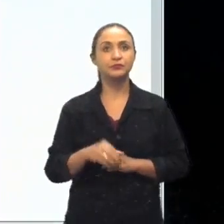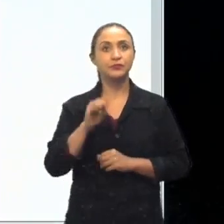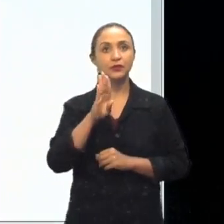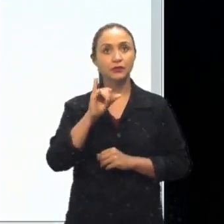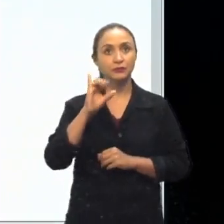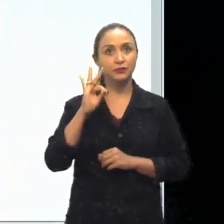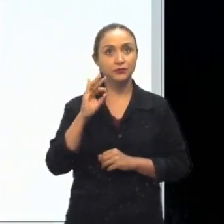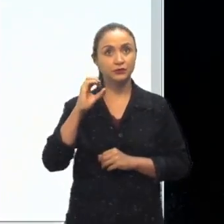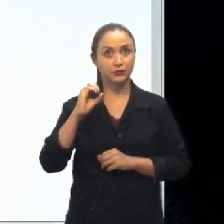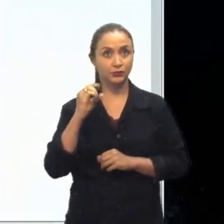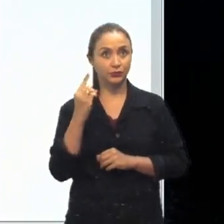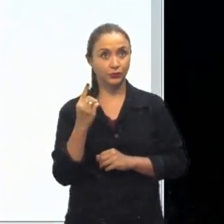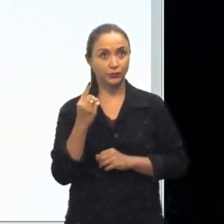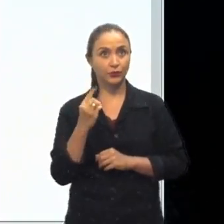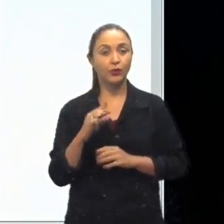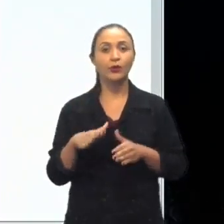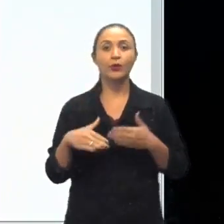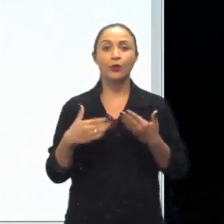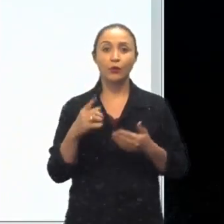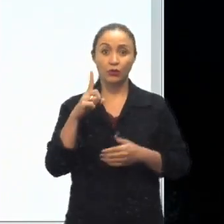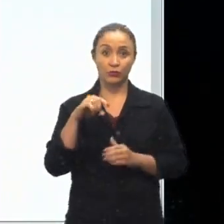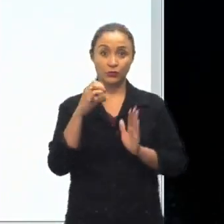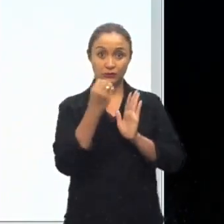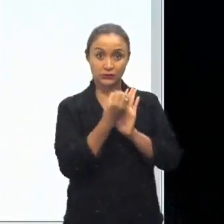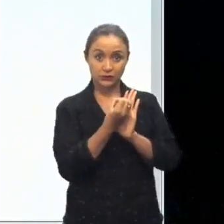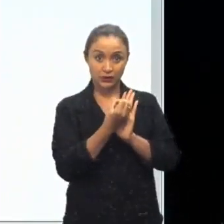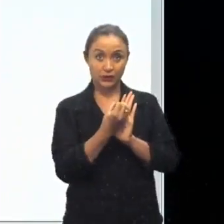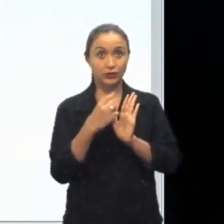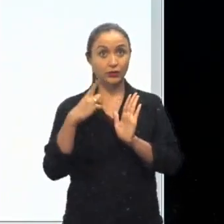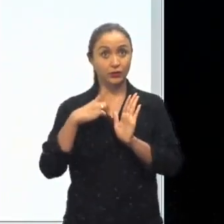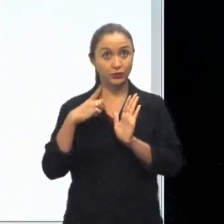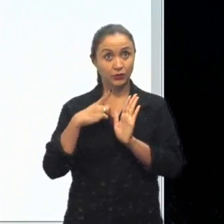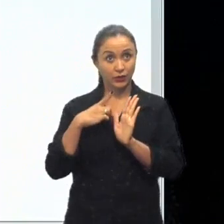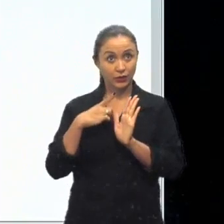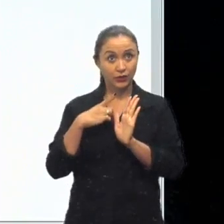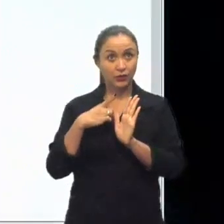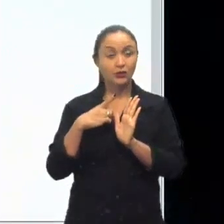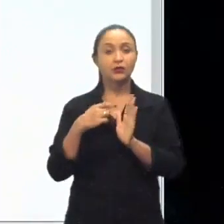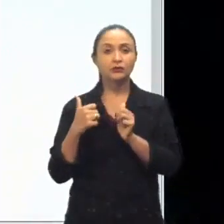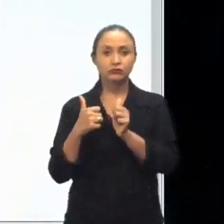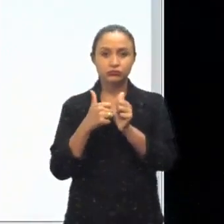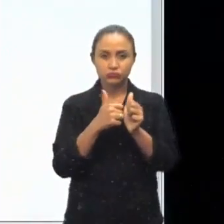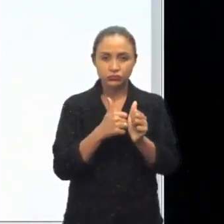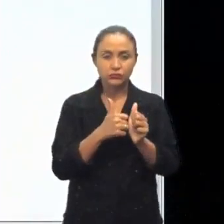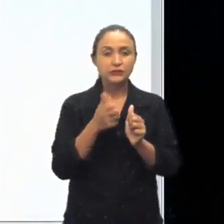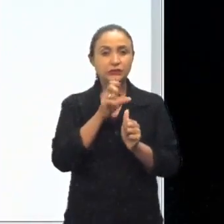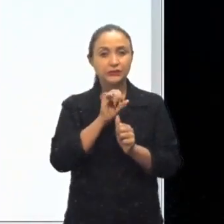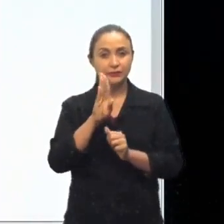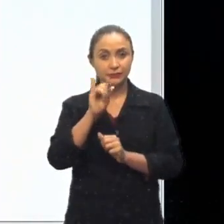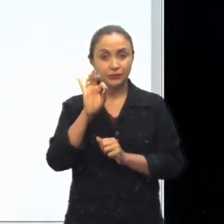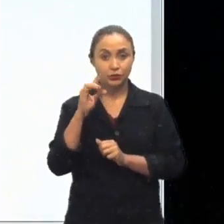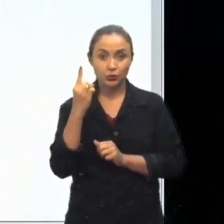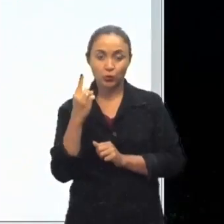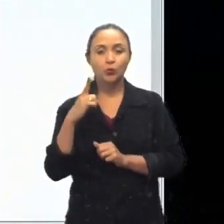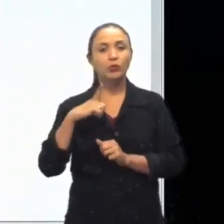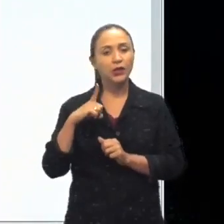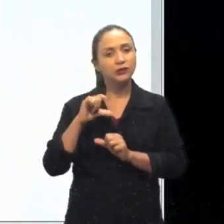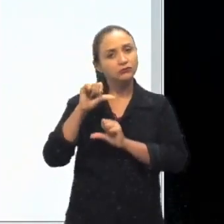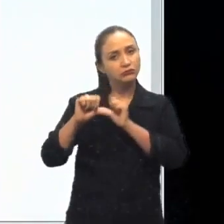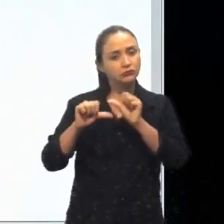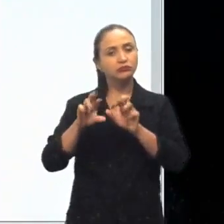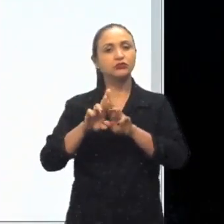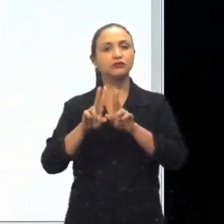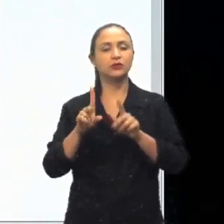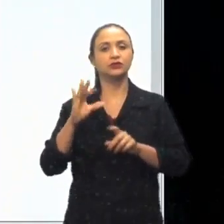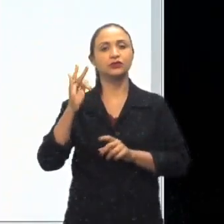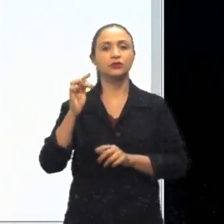1. Então, quando o bit é 0, ele tem uma frequência, e quando o bit é 1, ele tem outra frequência. Aqui eu fiz uma